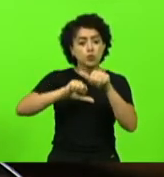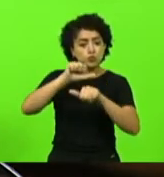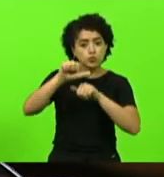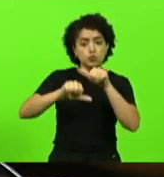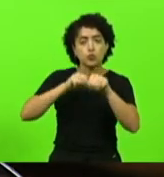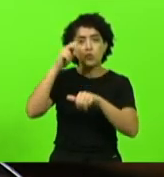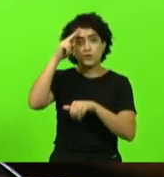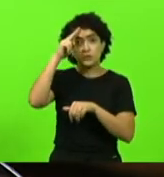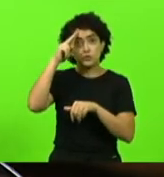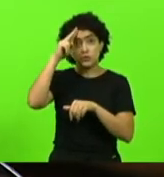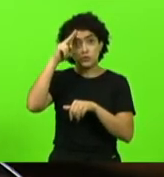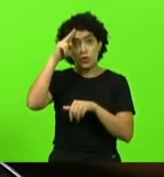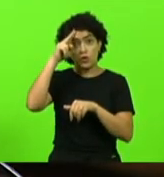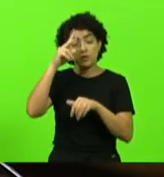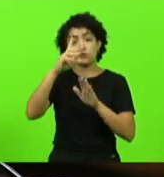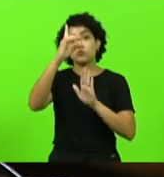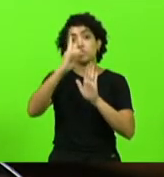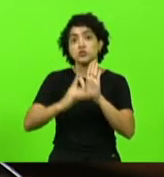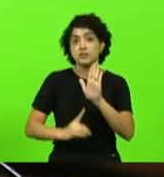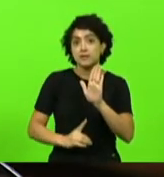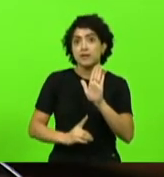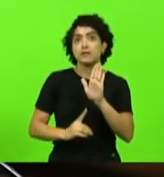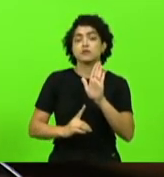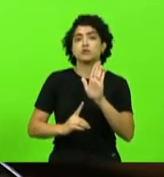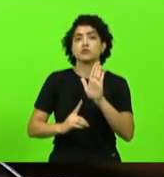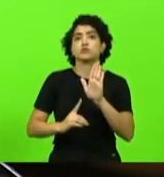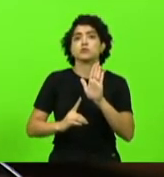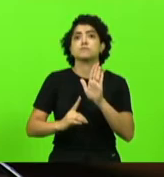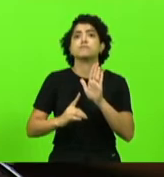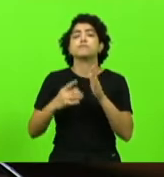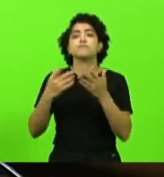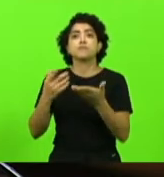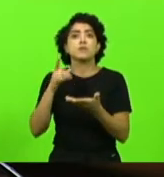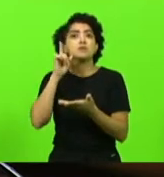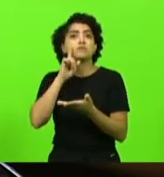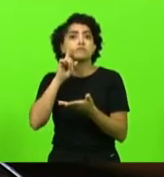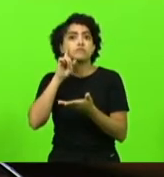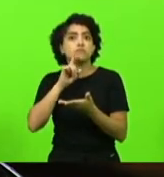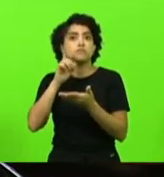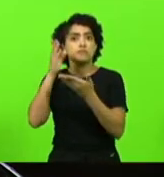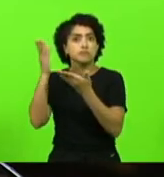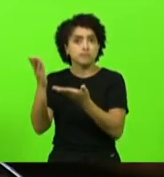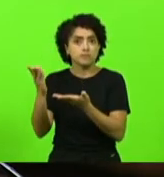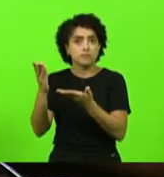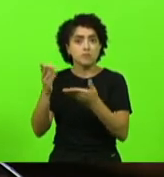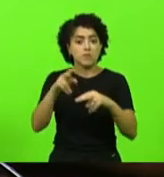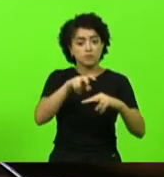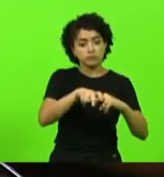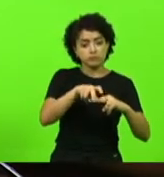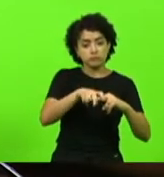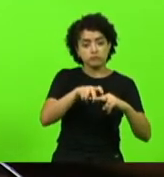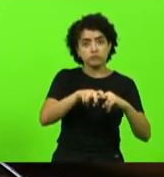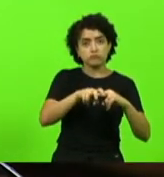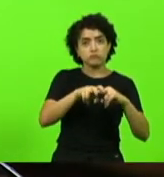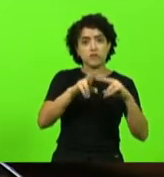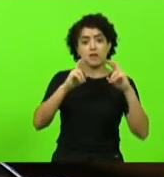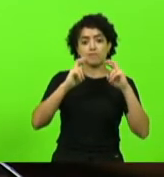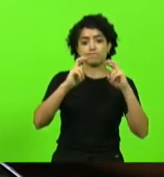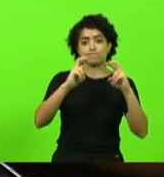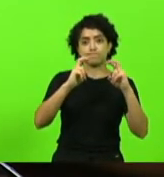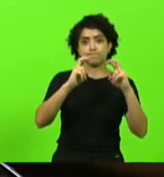negar ceder seu assento no transporte coletivo, no ônibus, a um homem branco, motivo,